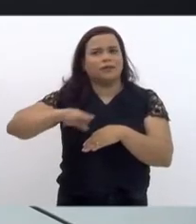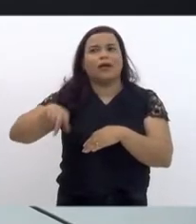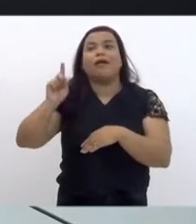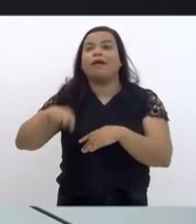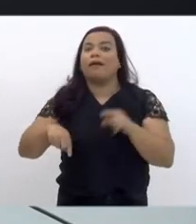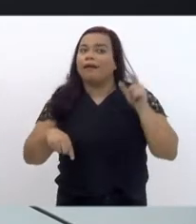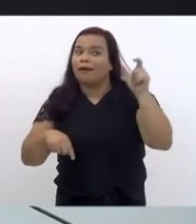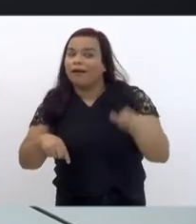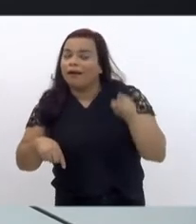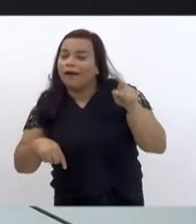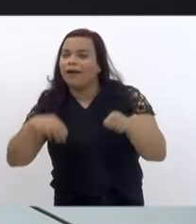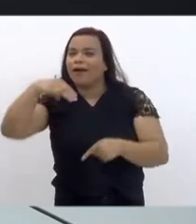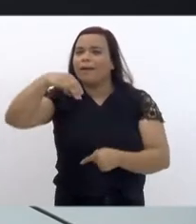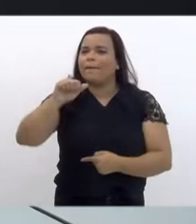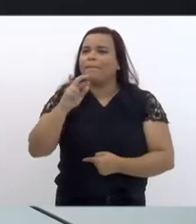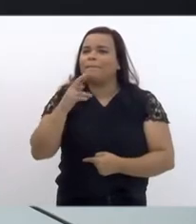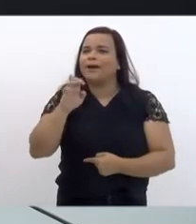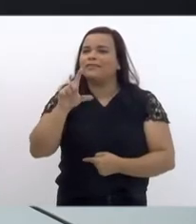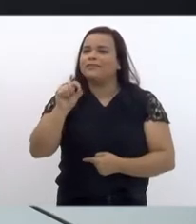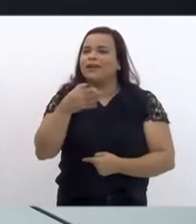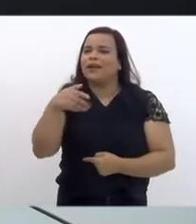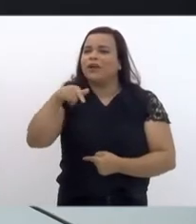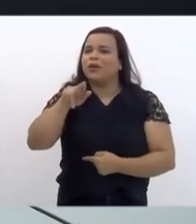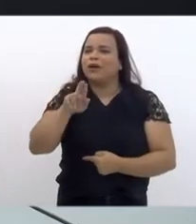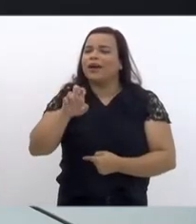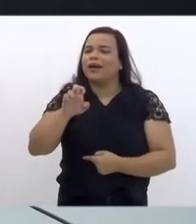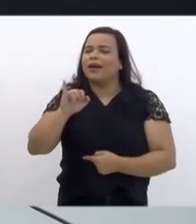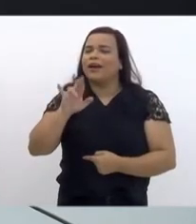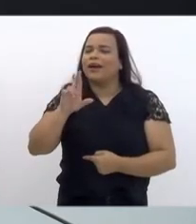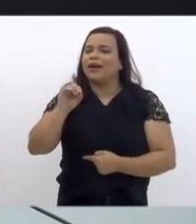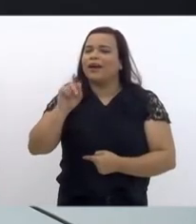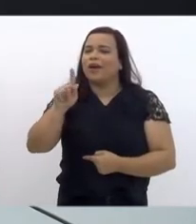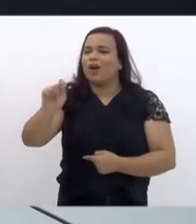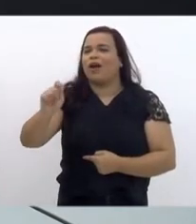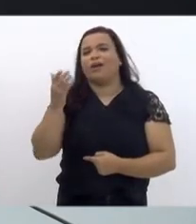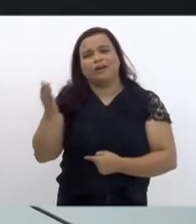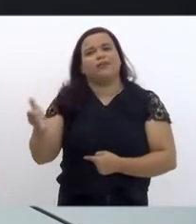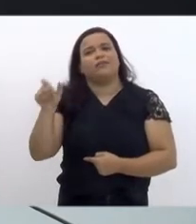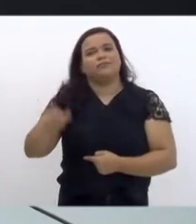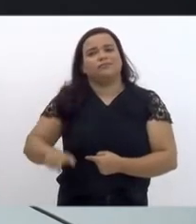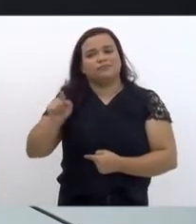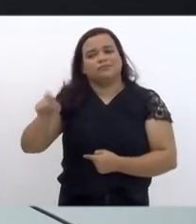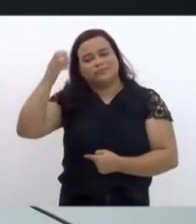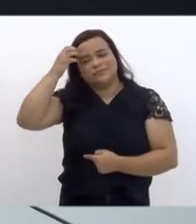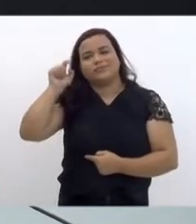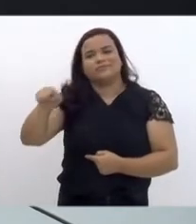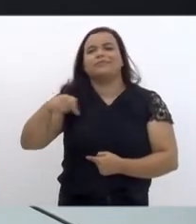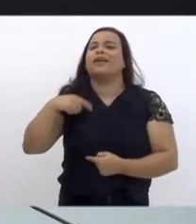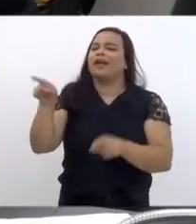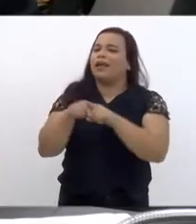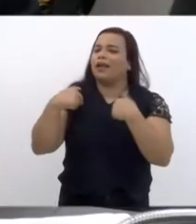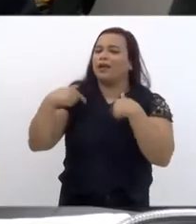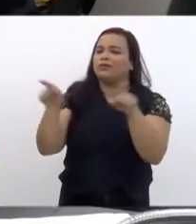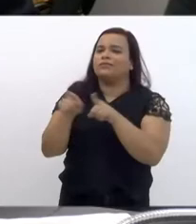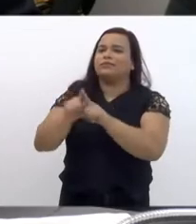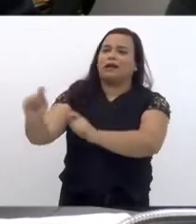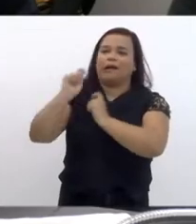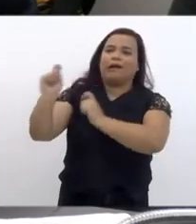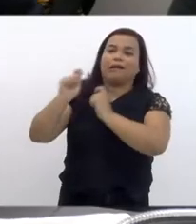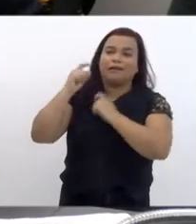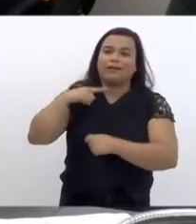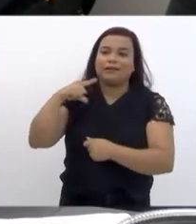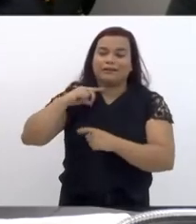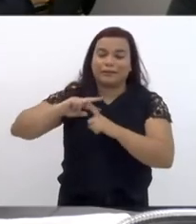eu vejo que a emenda é minha. É sua, eu acolhi. Mas, ou seja, também fui induzido a erro pelo Marcelo Queiroga. Induzido duplamente a erro.